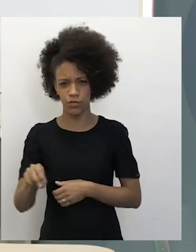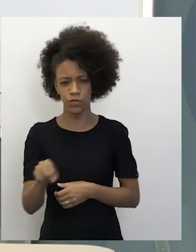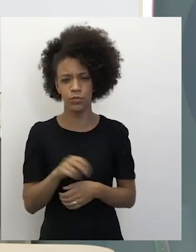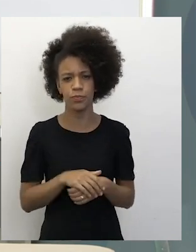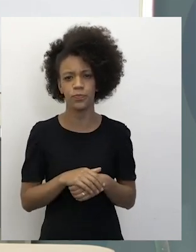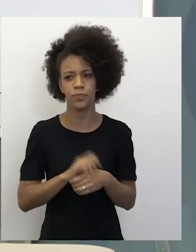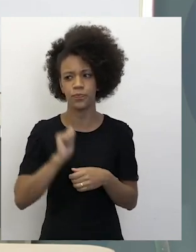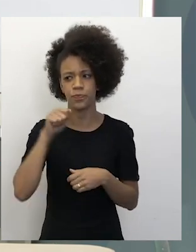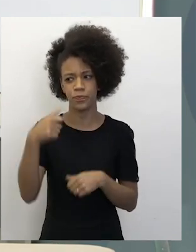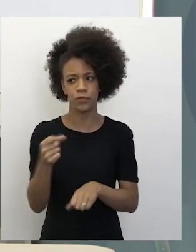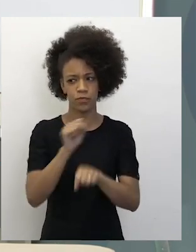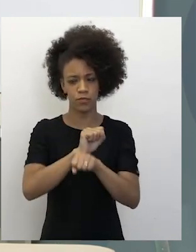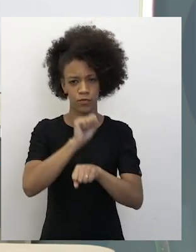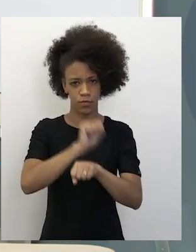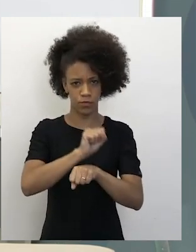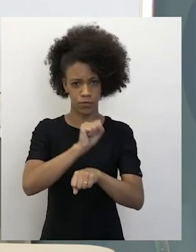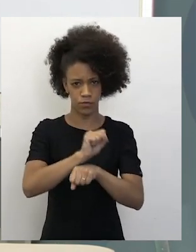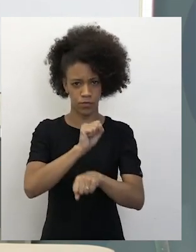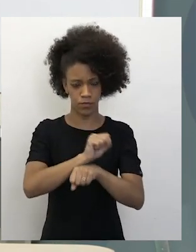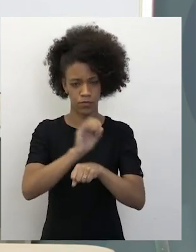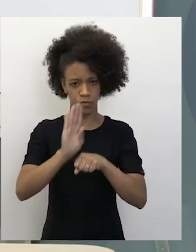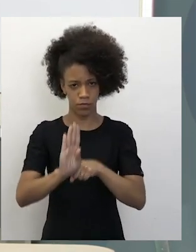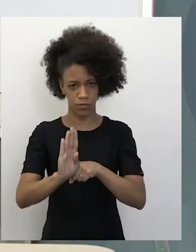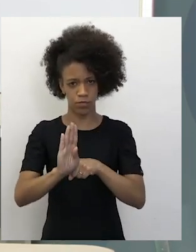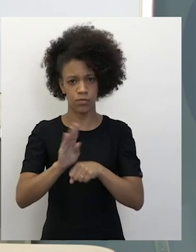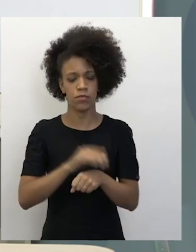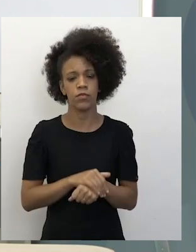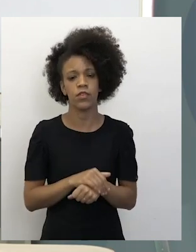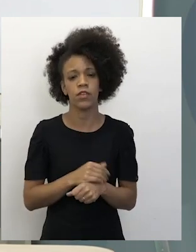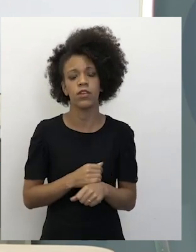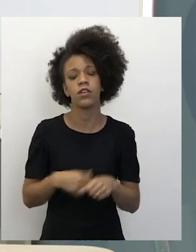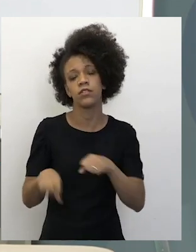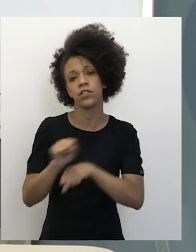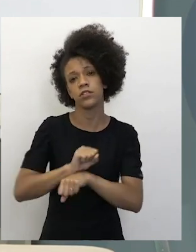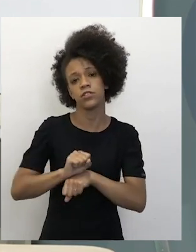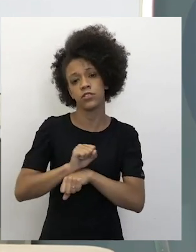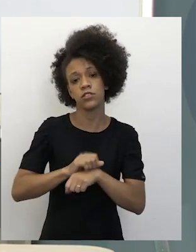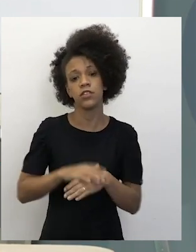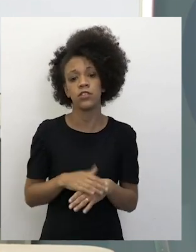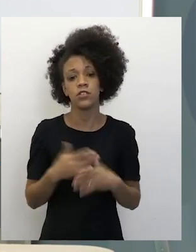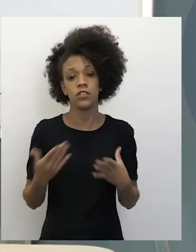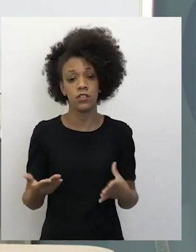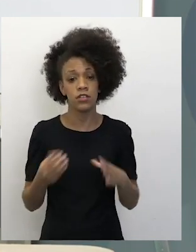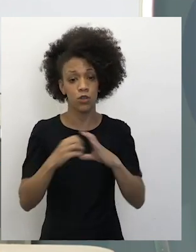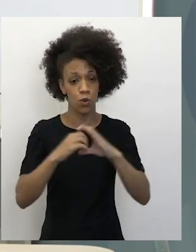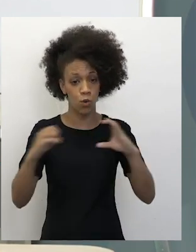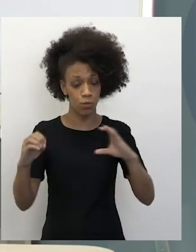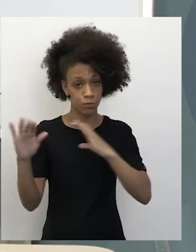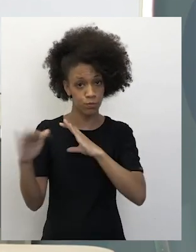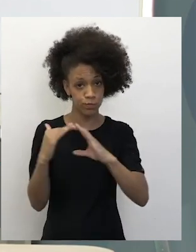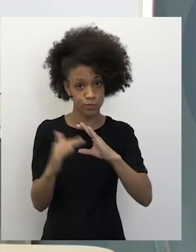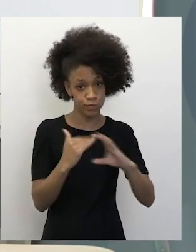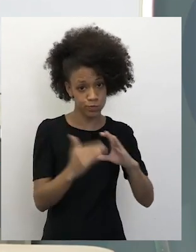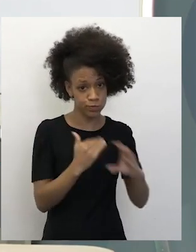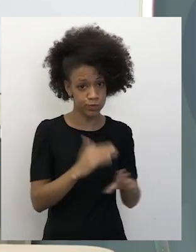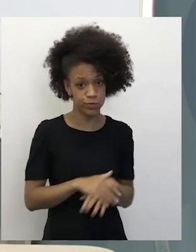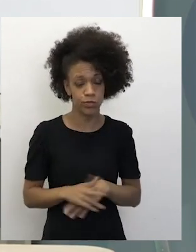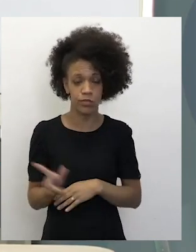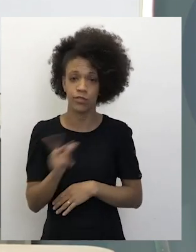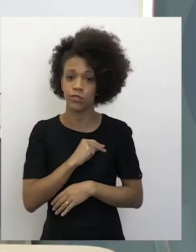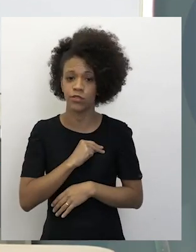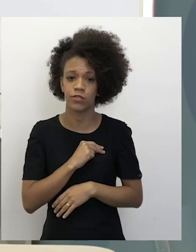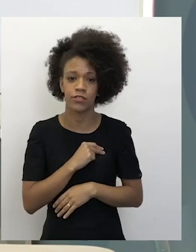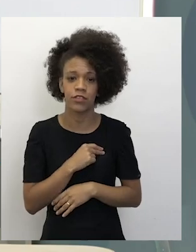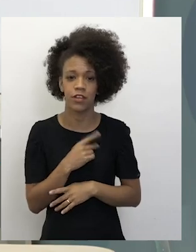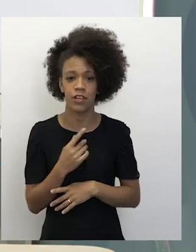usamos e como motivo e atividade era envie crime e moro em um emoji Envie para nós Nossa vou falar assim